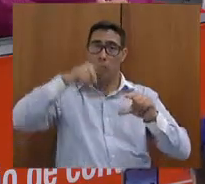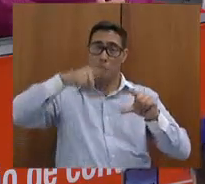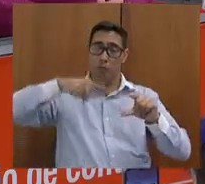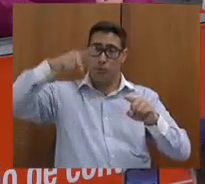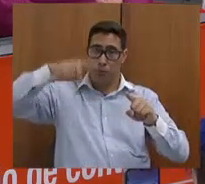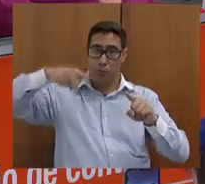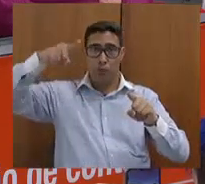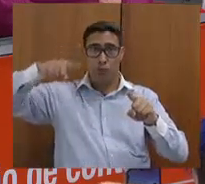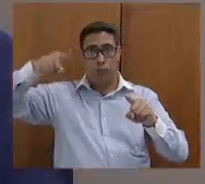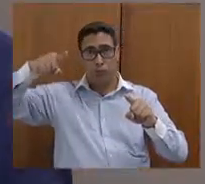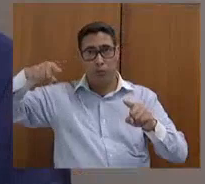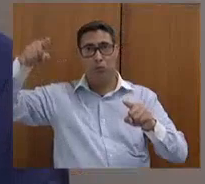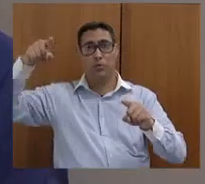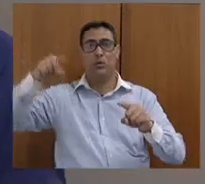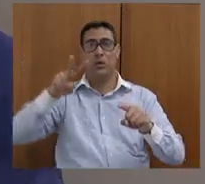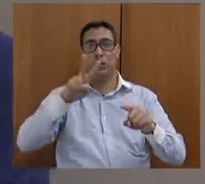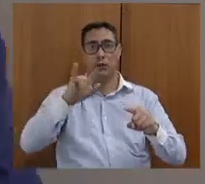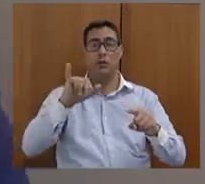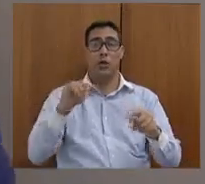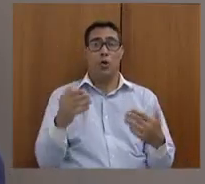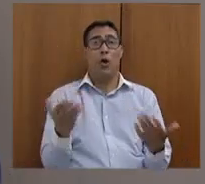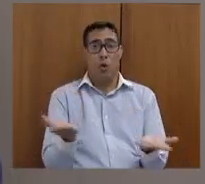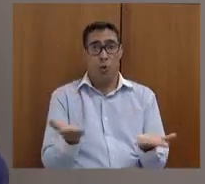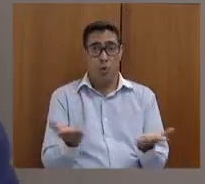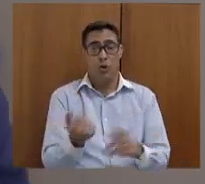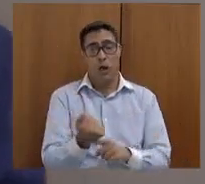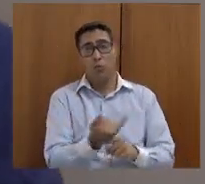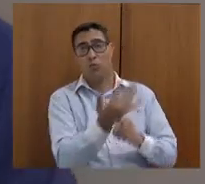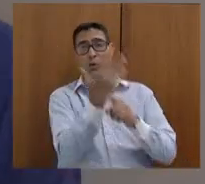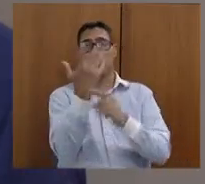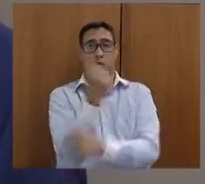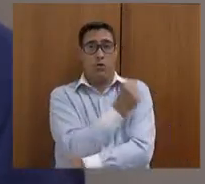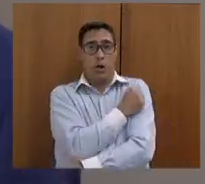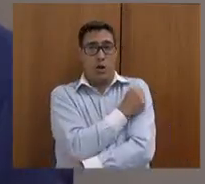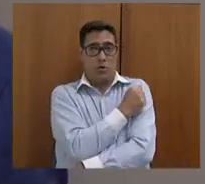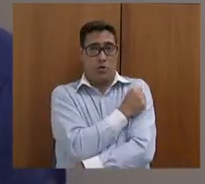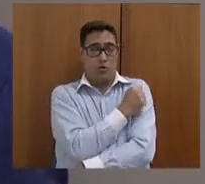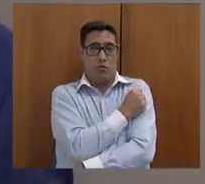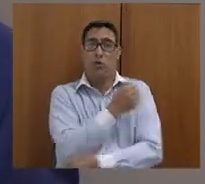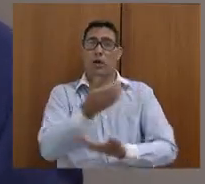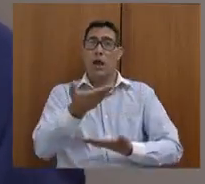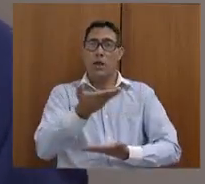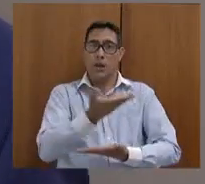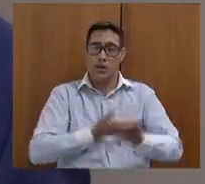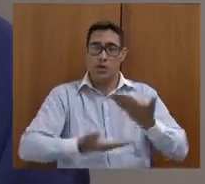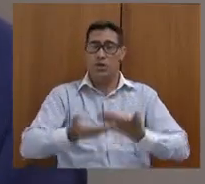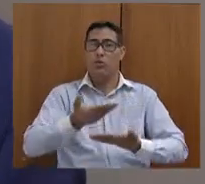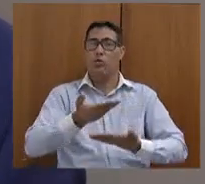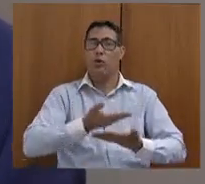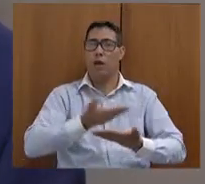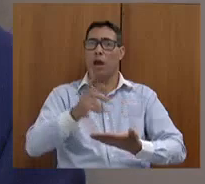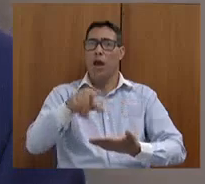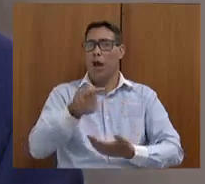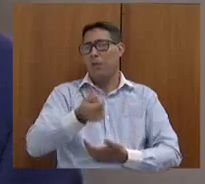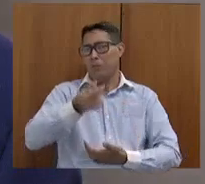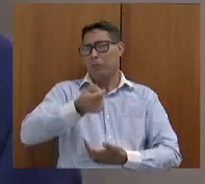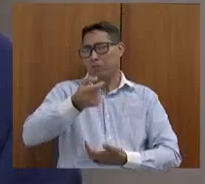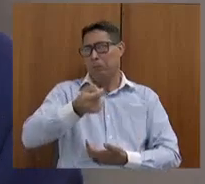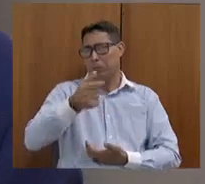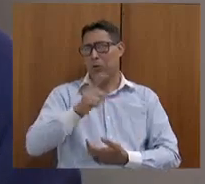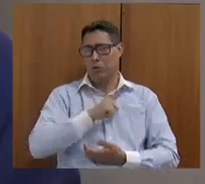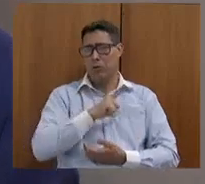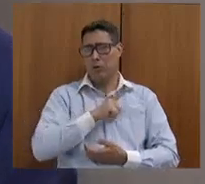ampliação da quantidade de estudantes pois hoje a quantidade de estudantes atendidos se a gente for olhar proporcionalmente ainda não é suficiente